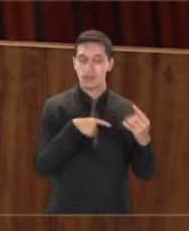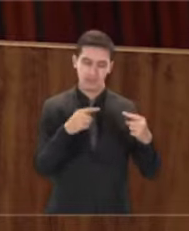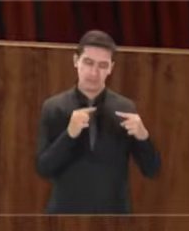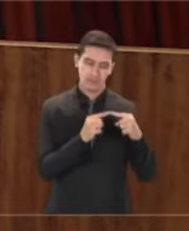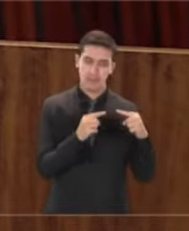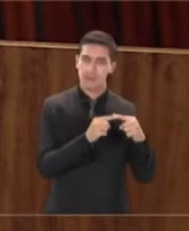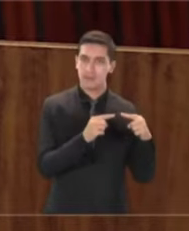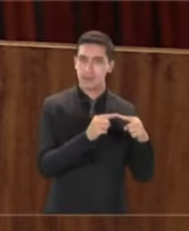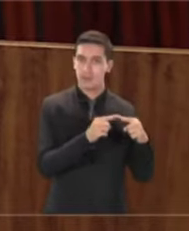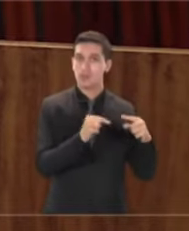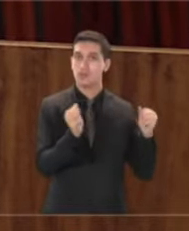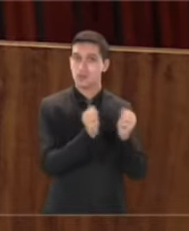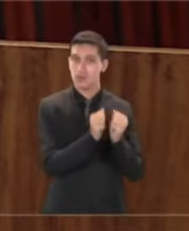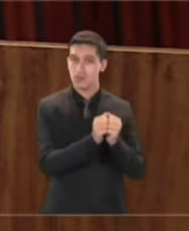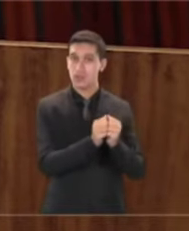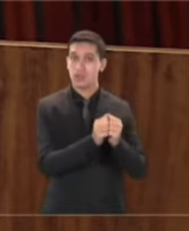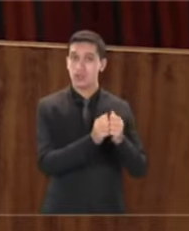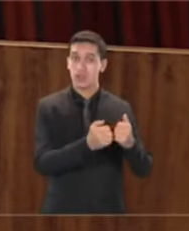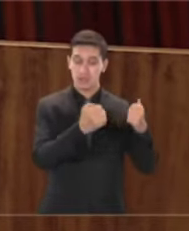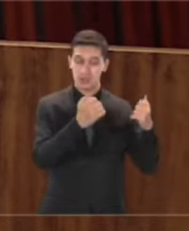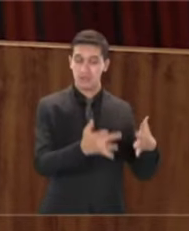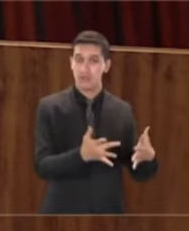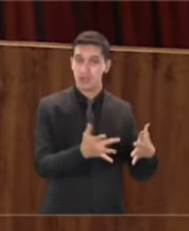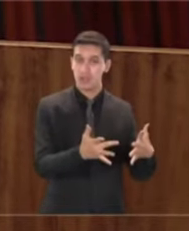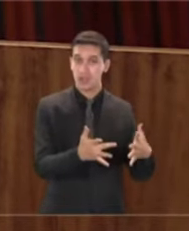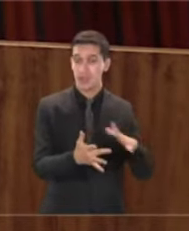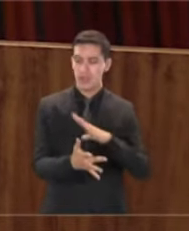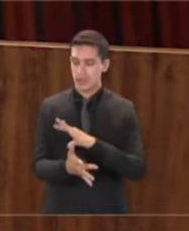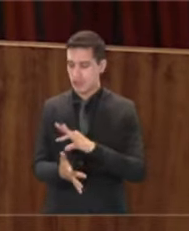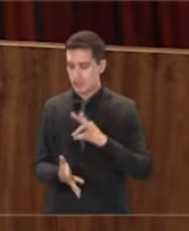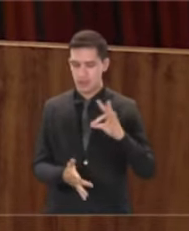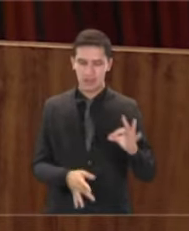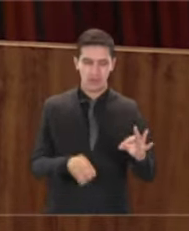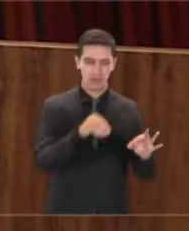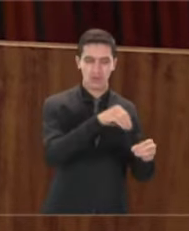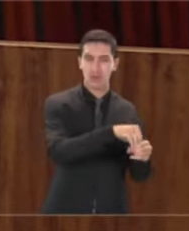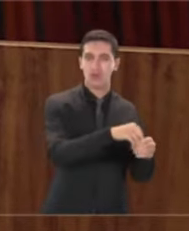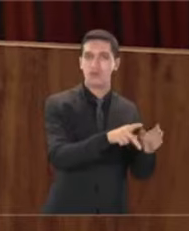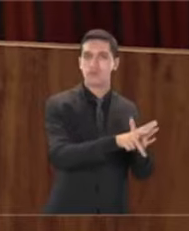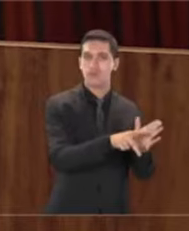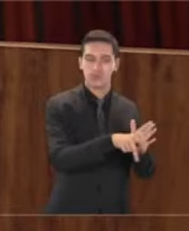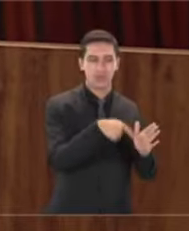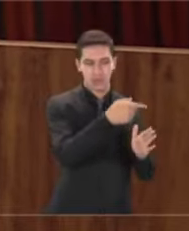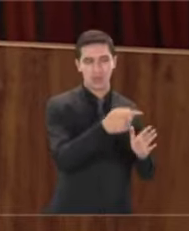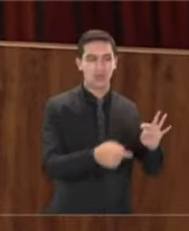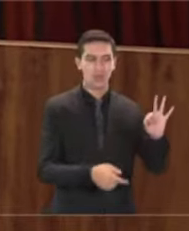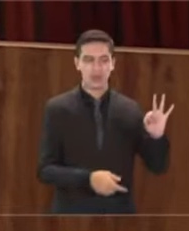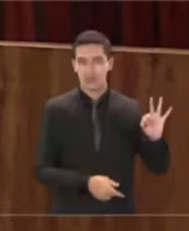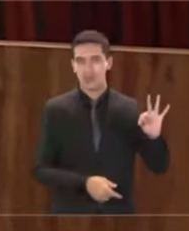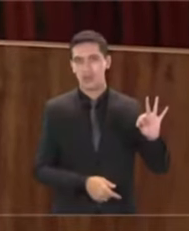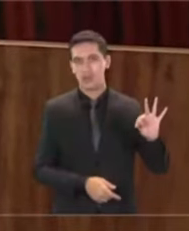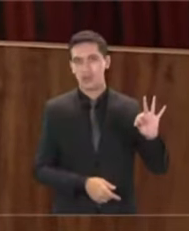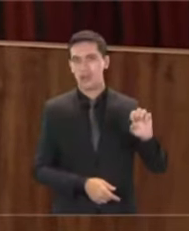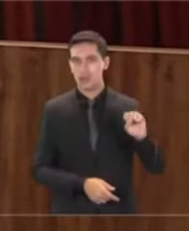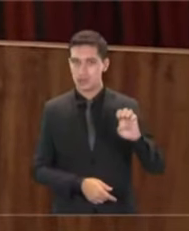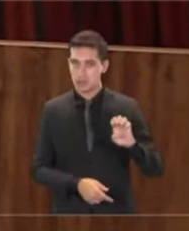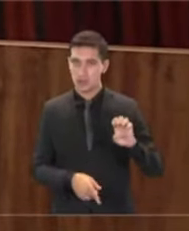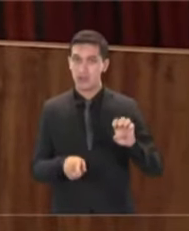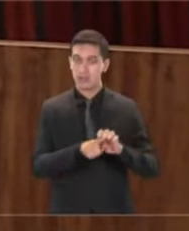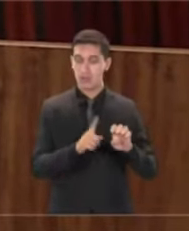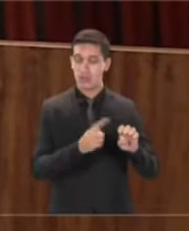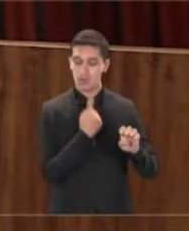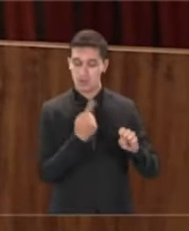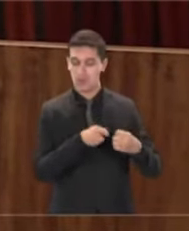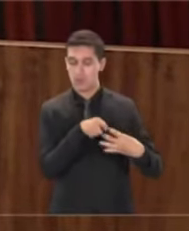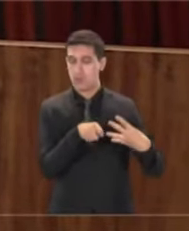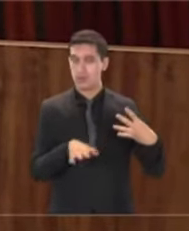coerente com uma interpretação adotada, em parte, pelo Tribunal Superior Eleitoral e pela jurisprudência,